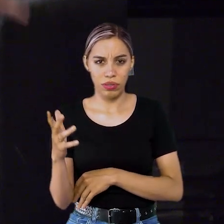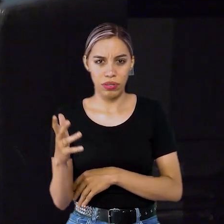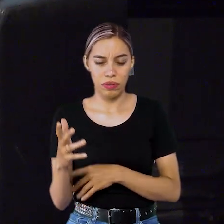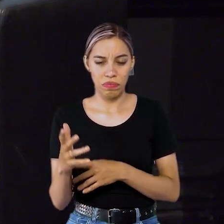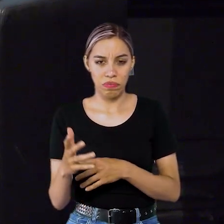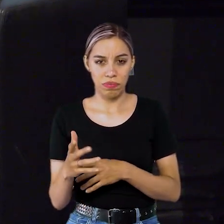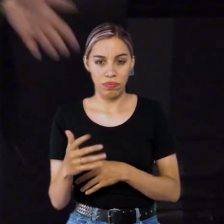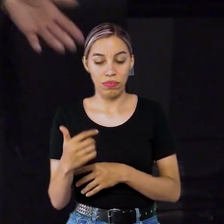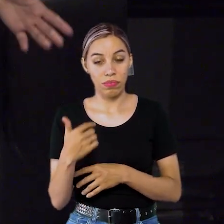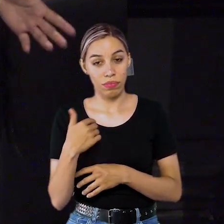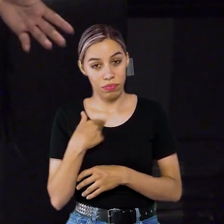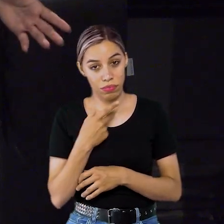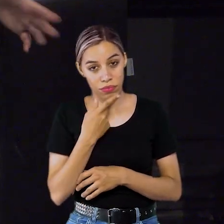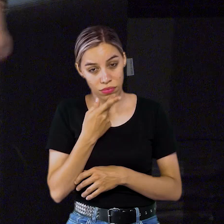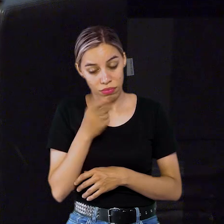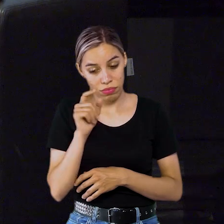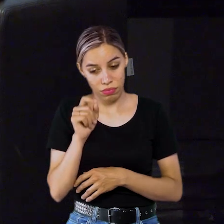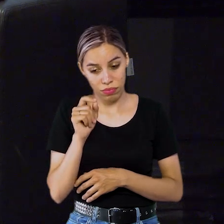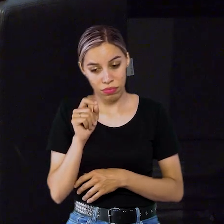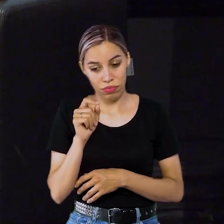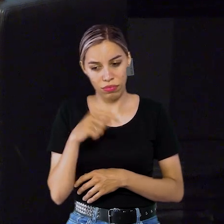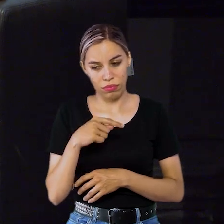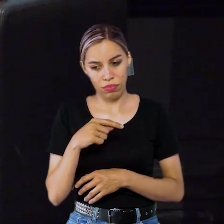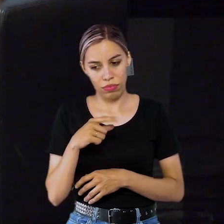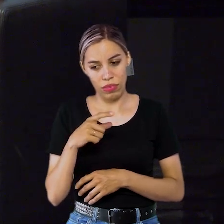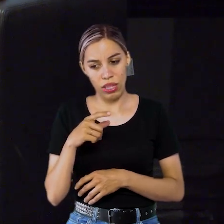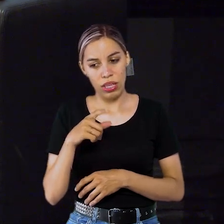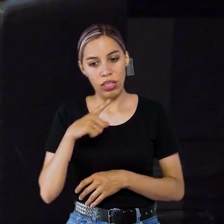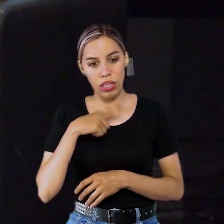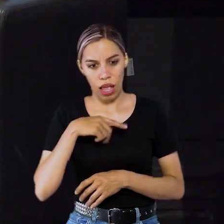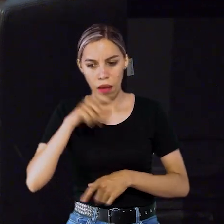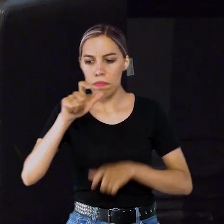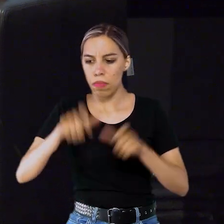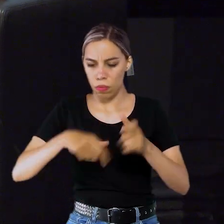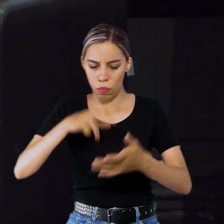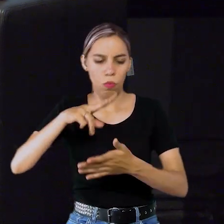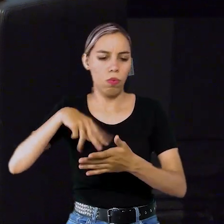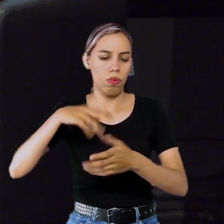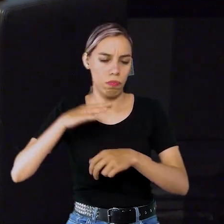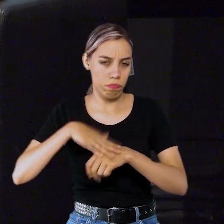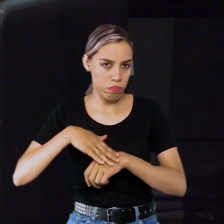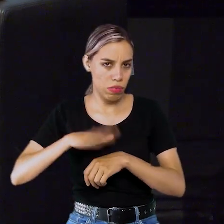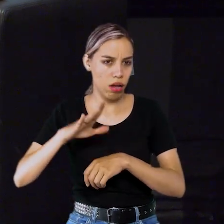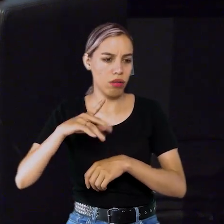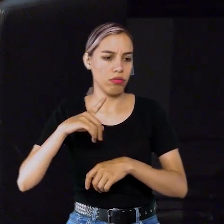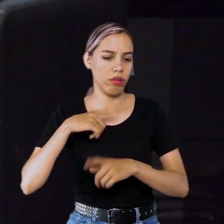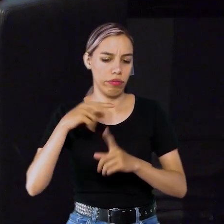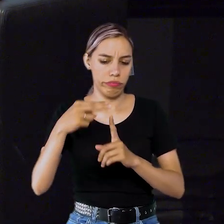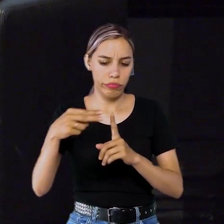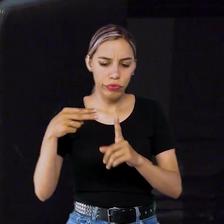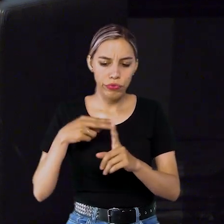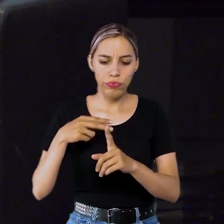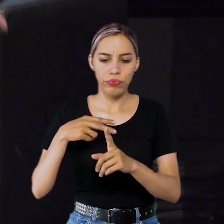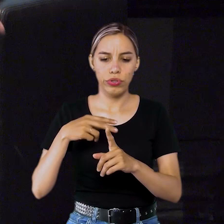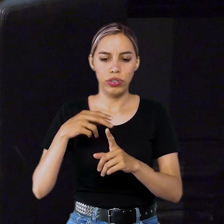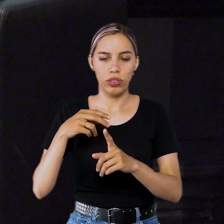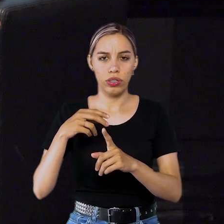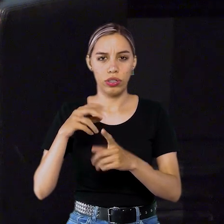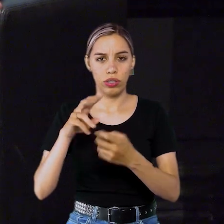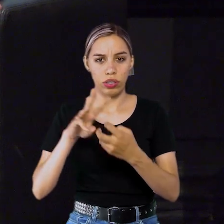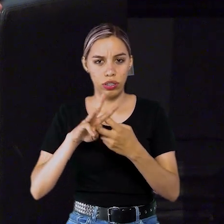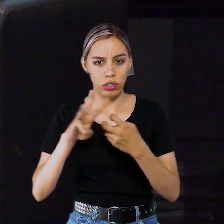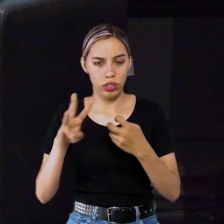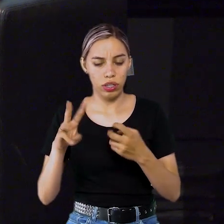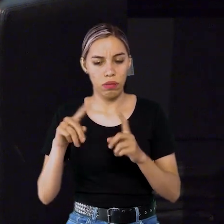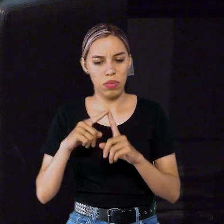que eu falei, né? Hoje existe, sim, pessoas que leem mais, existe, sim, um olhar sobre os povos indígenas, mas esse